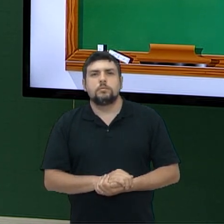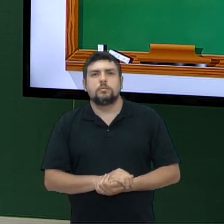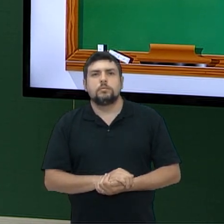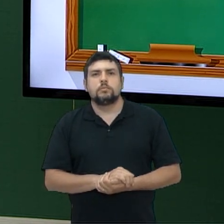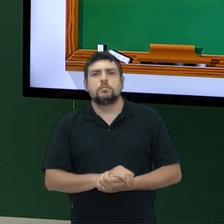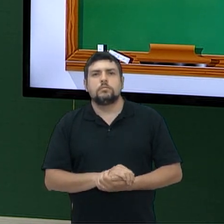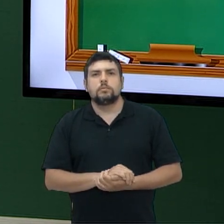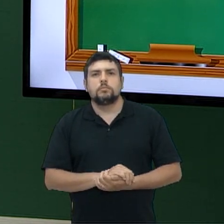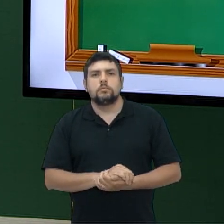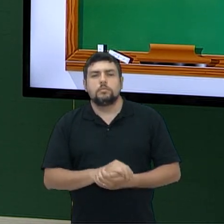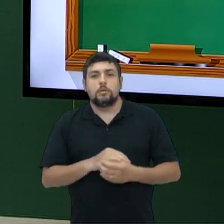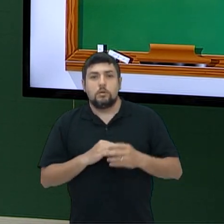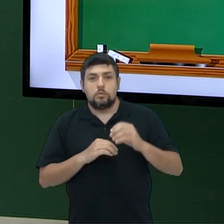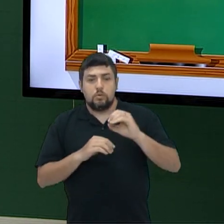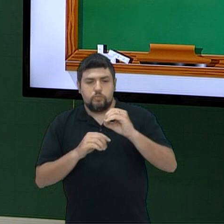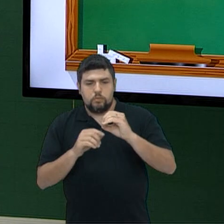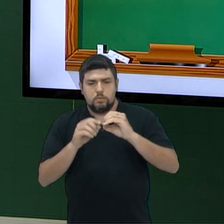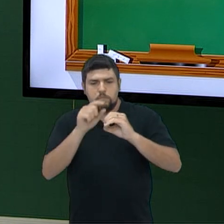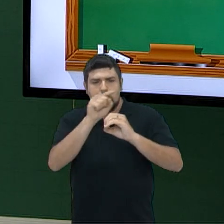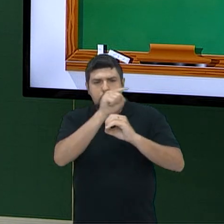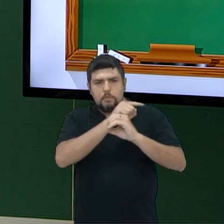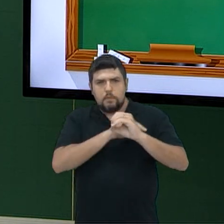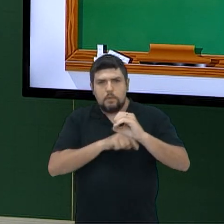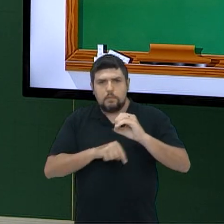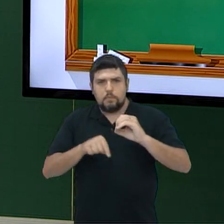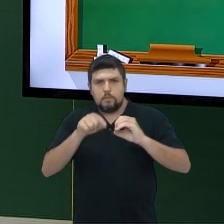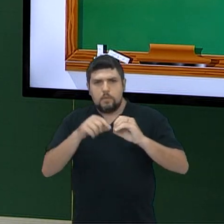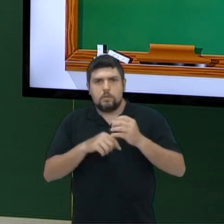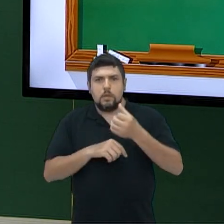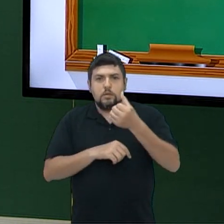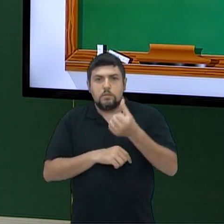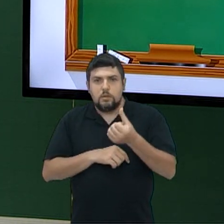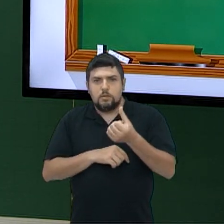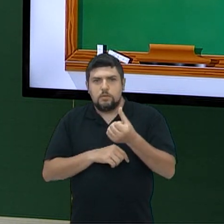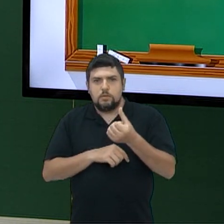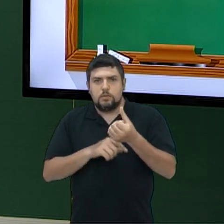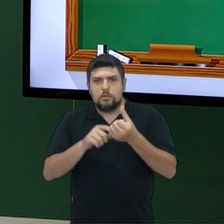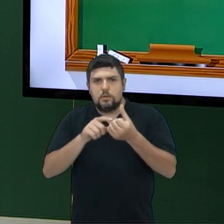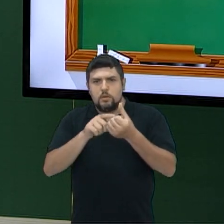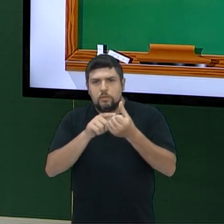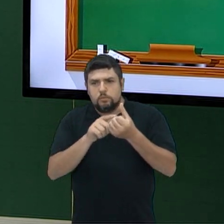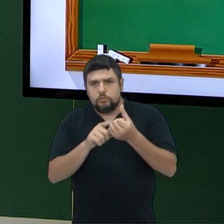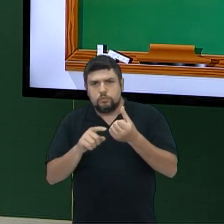tem 6, precisa de mais 2 para completar 8. O hidrogênio faz